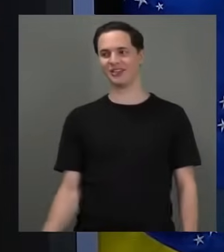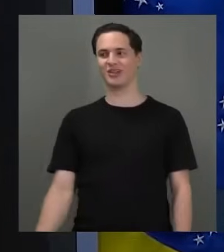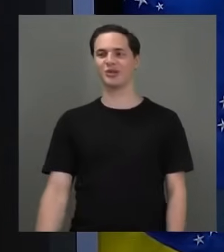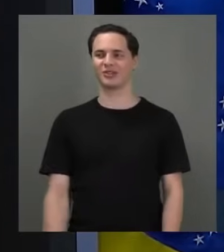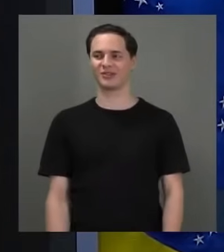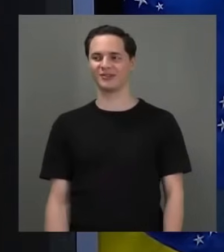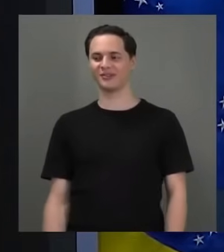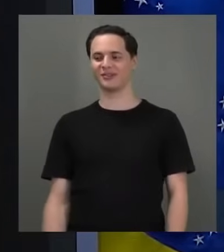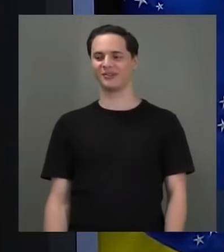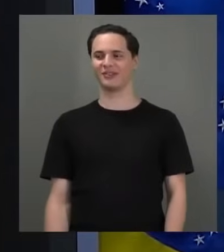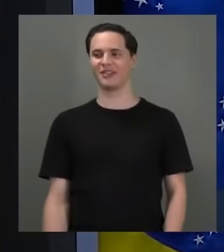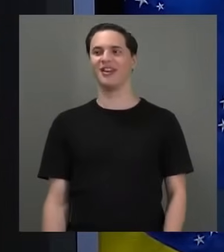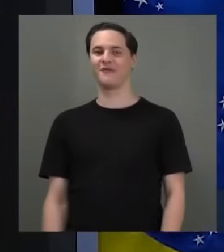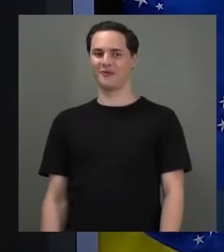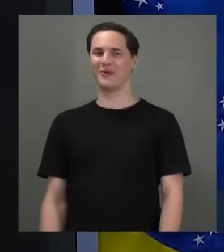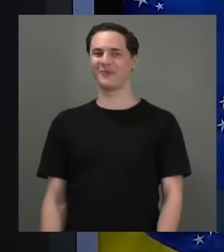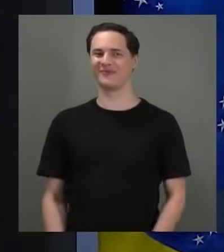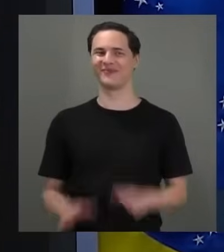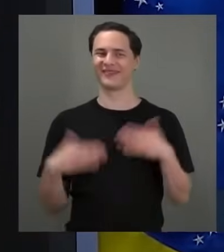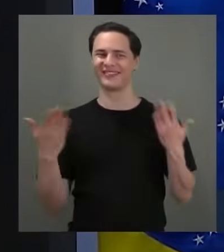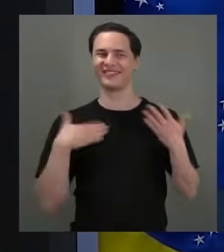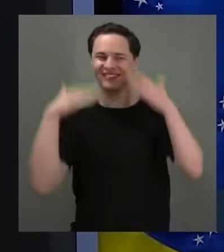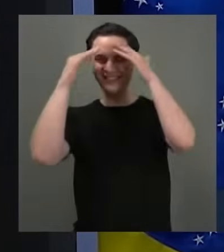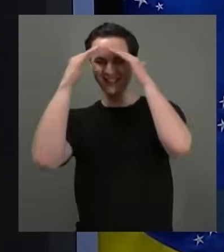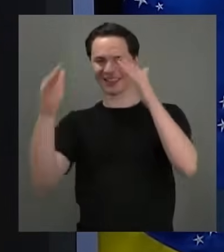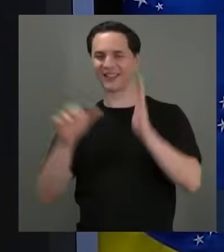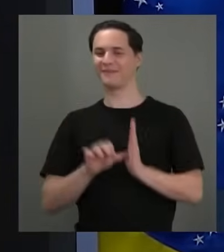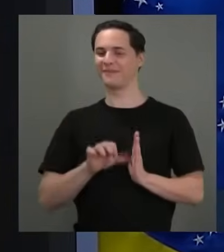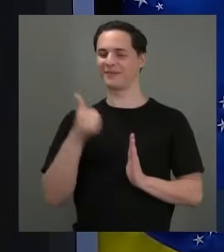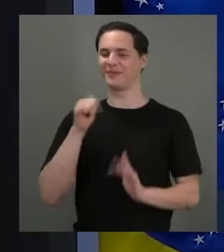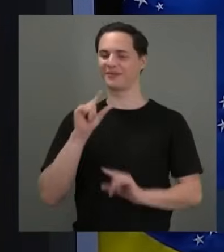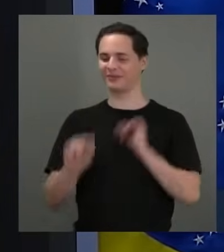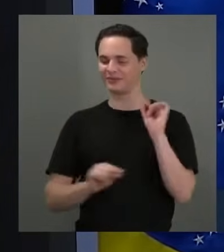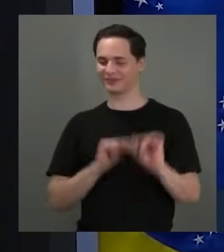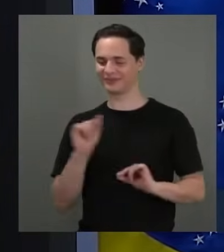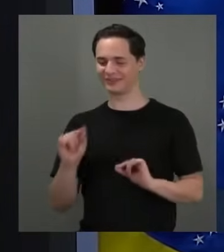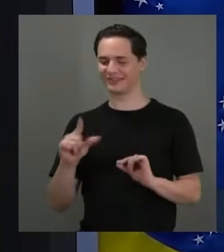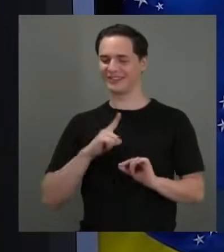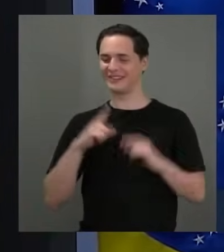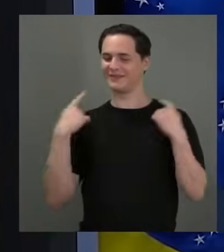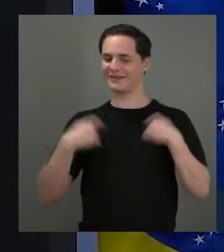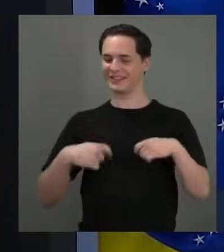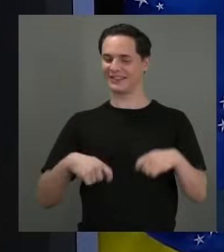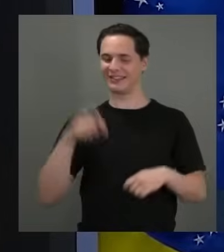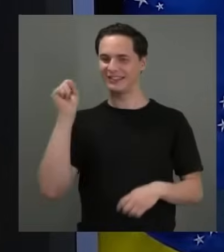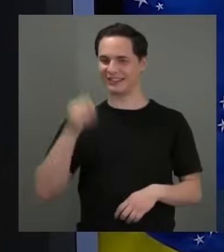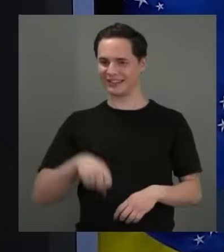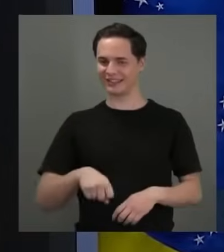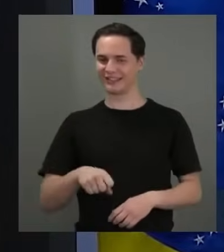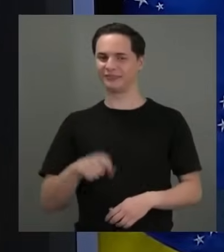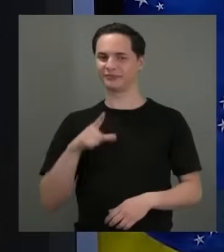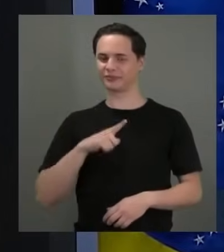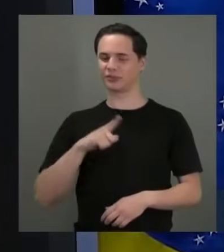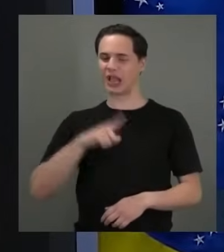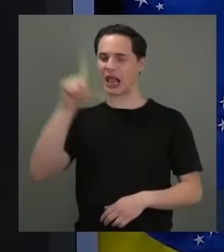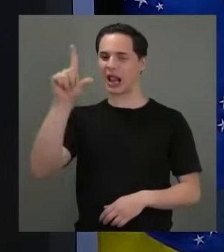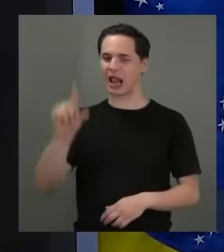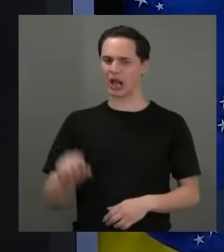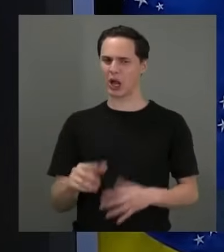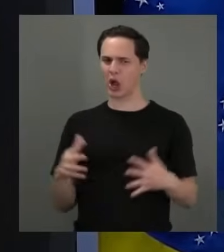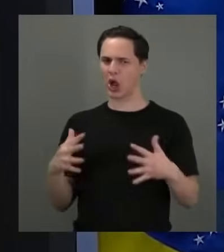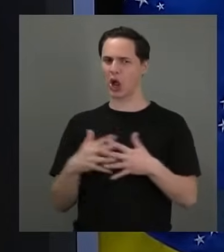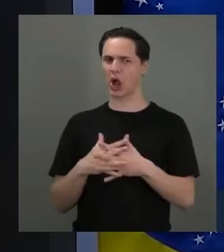São três pilares que ela precisa obedecer. Primeiro, é necessário reduzir a